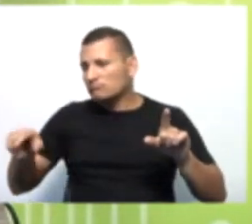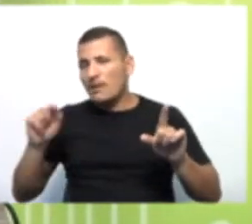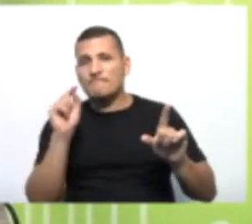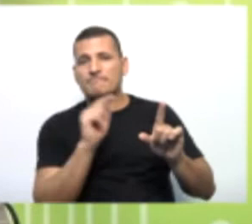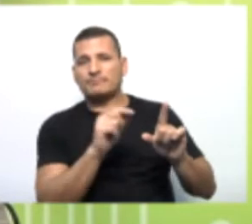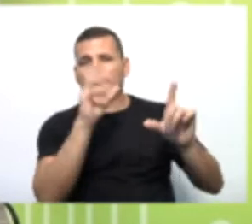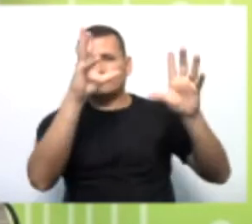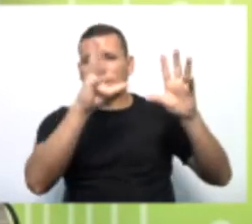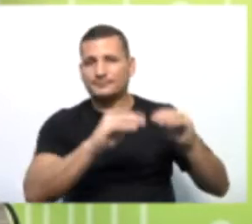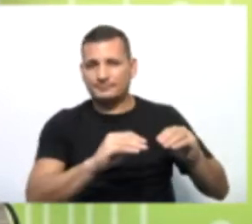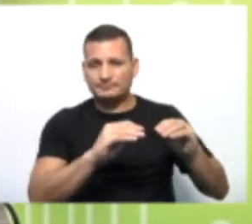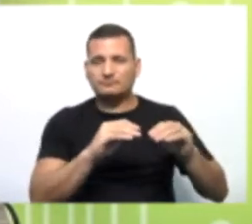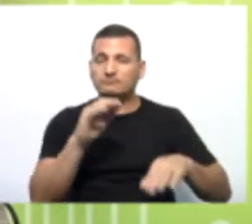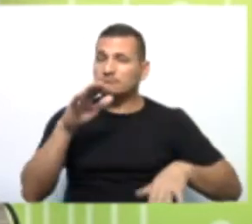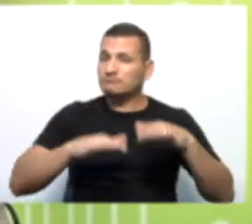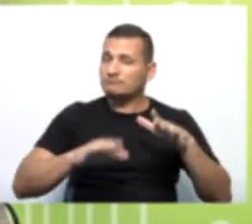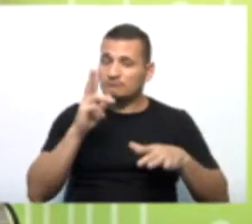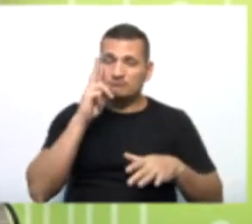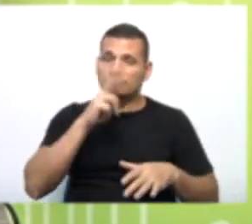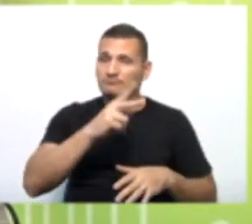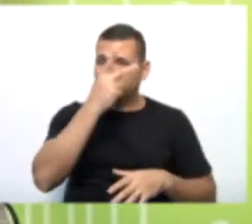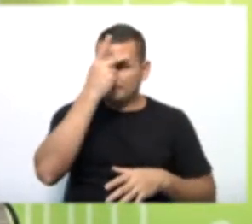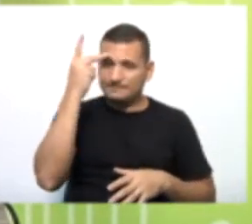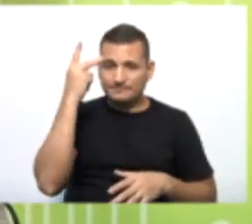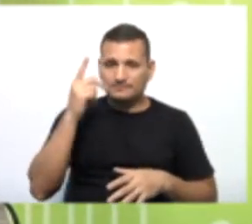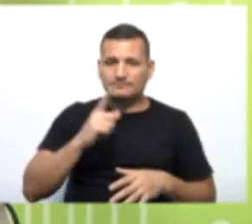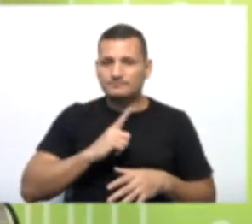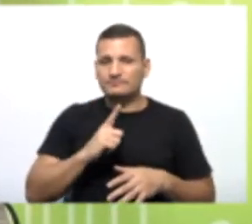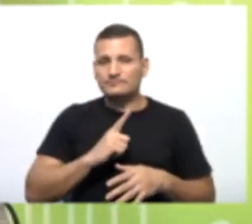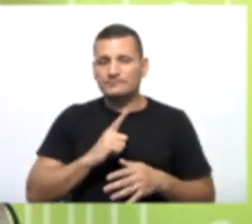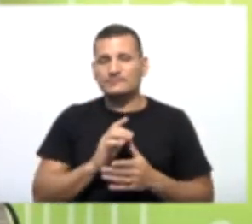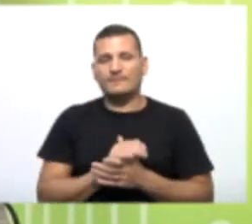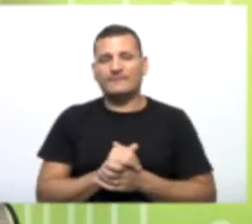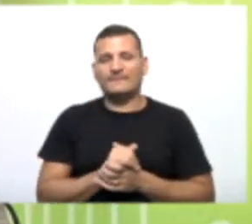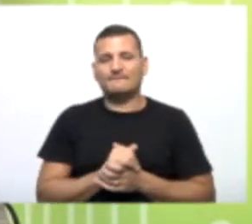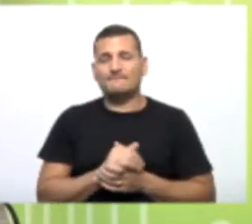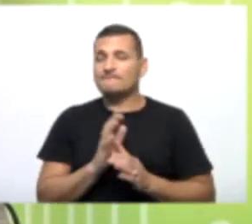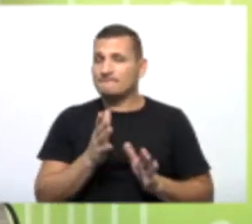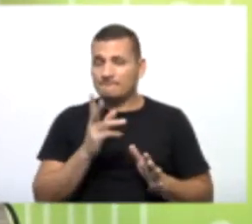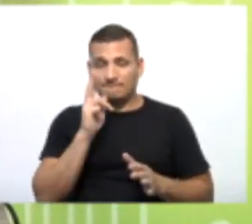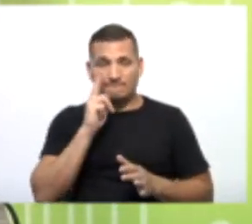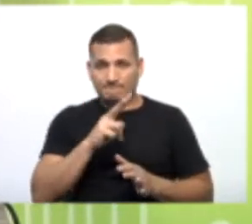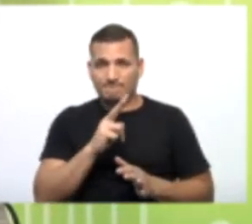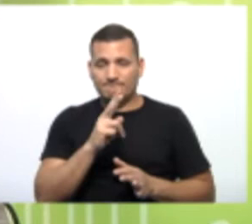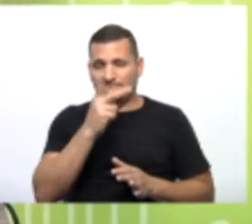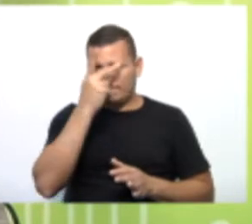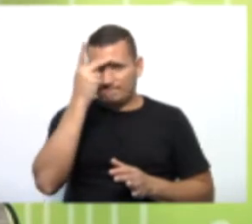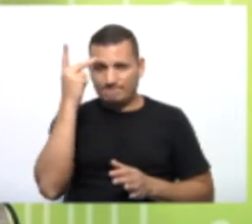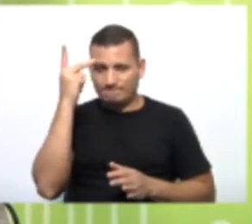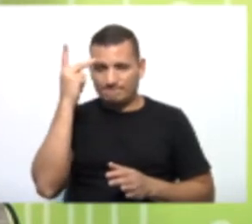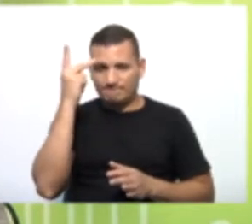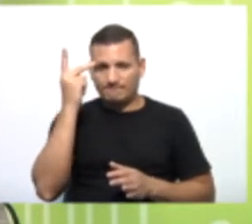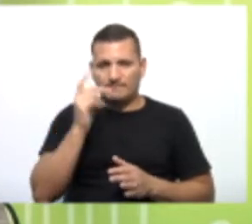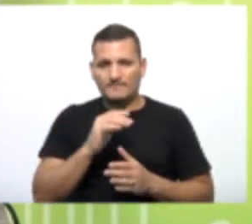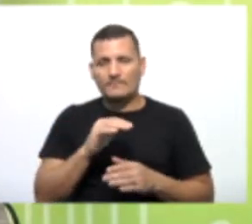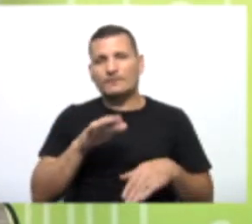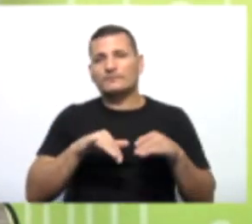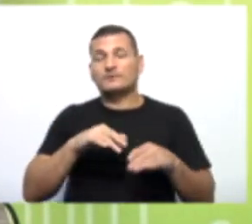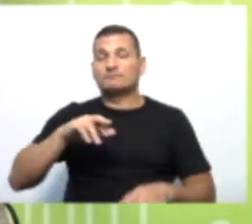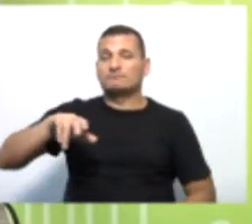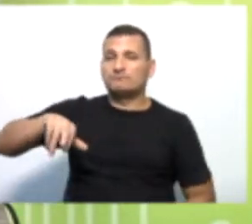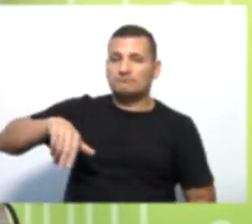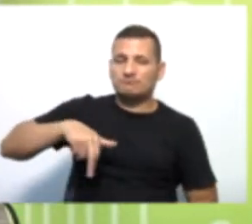vejo pessoas, olha só, não sei se é o seu caso, hein? Mas eu vejo pessoas, eu já observei isso, eu vejo pessoas que, de repente, entram no